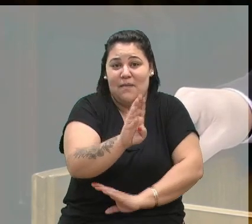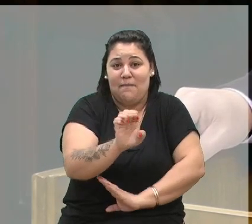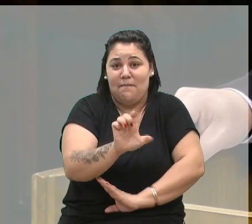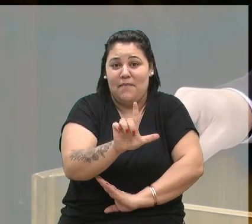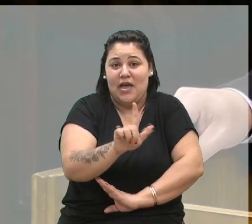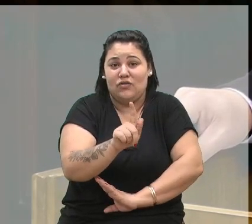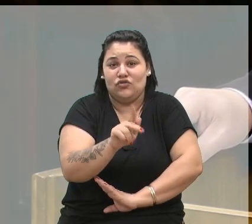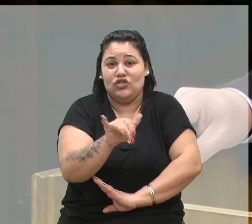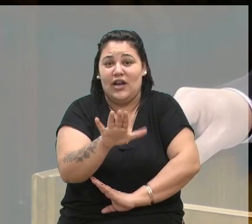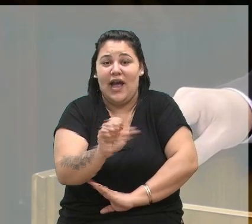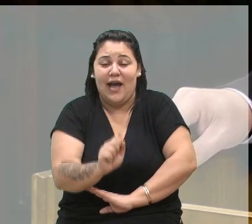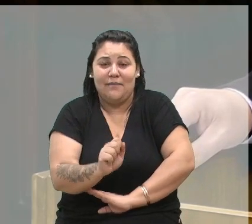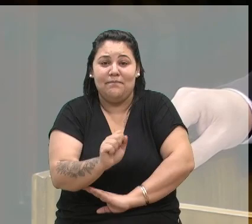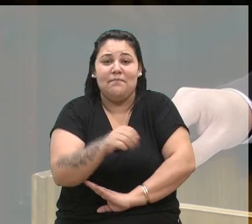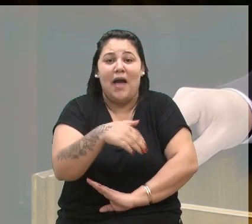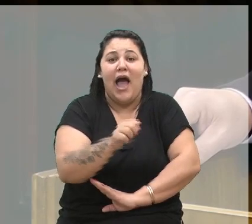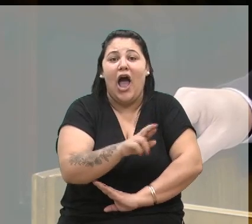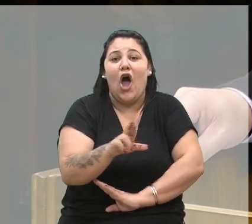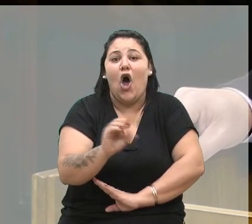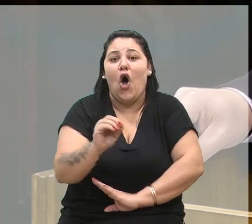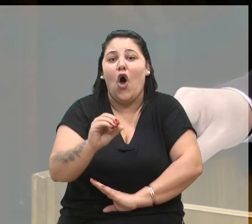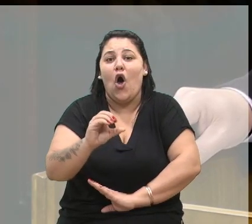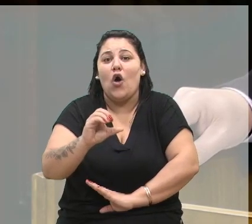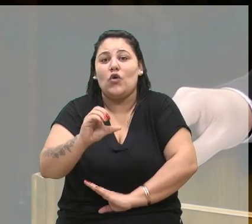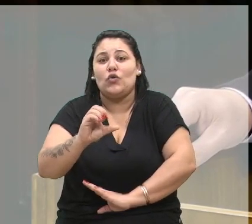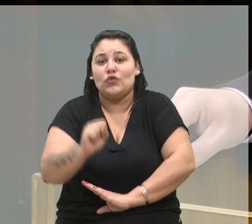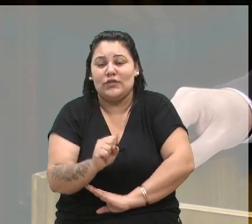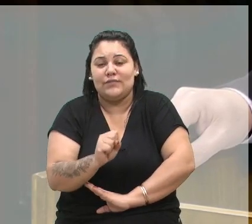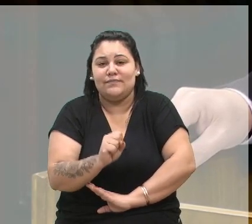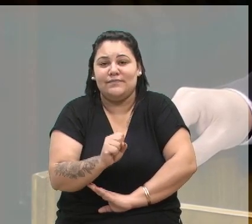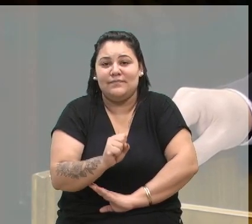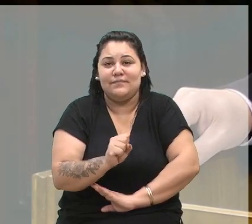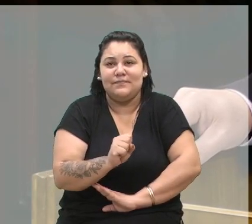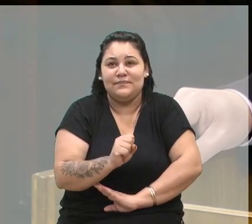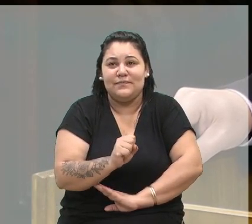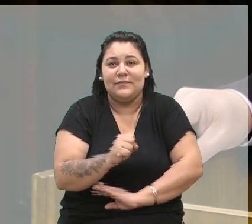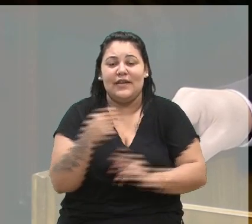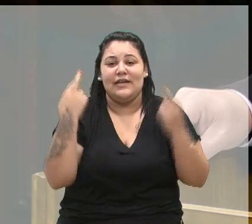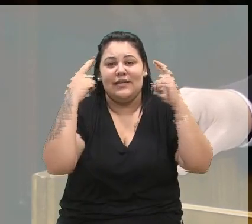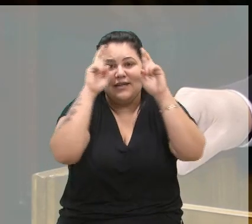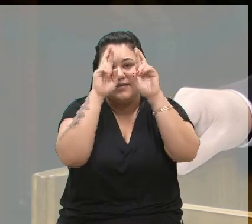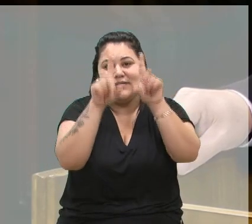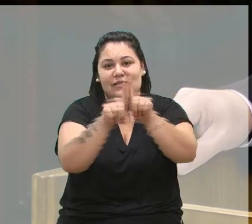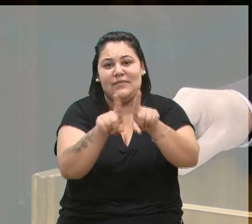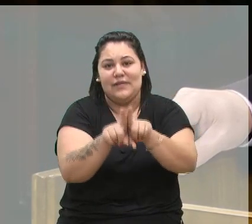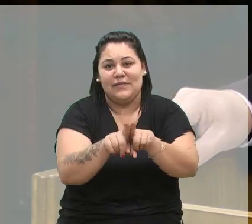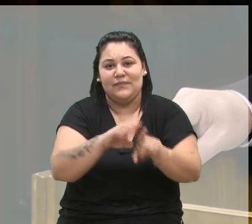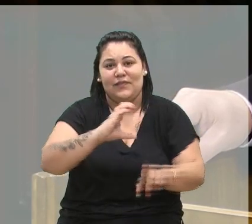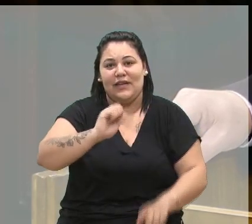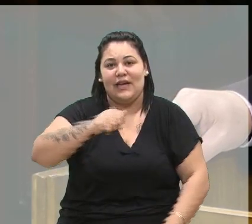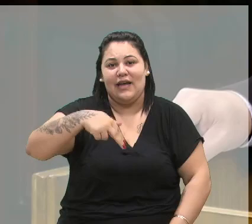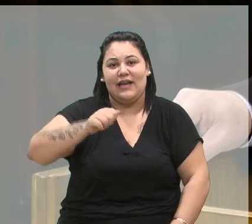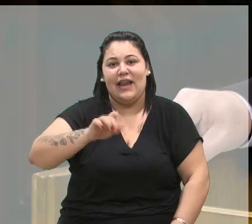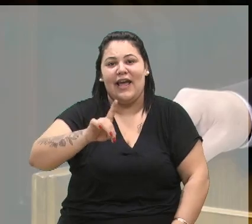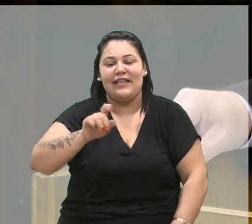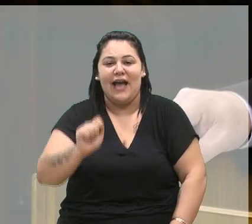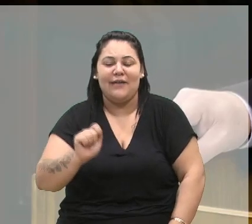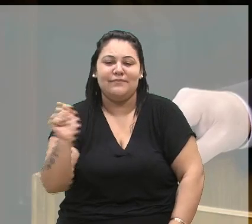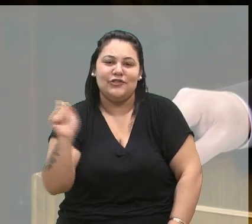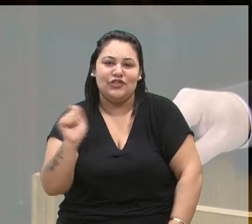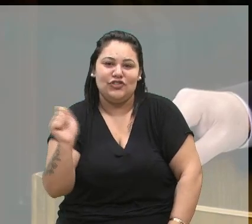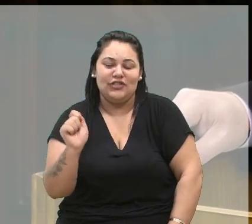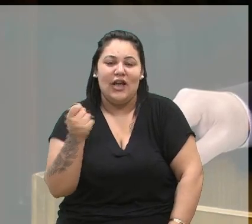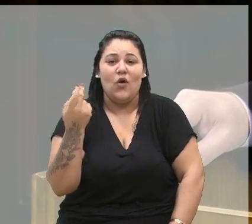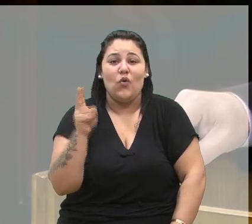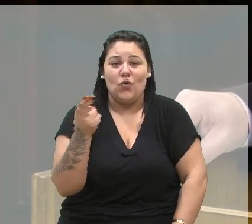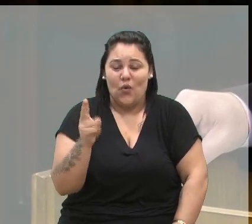Marrocos, Grécia, Gabão, Camarões, Panamá, Canadá, Líbano, Argentina,